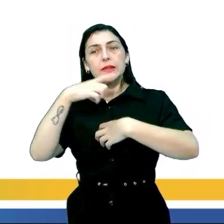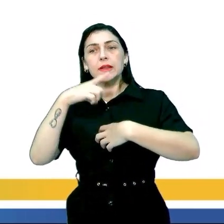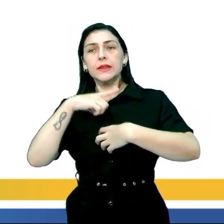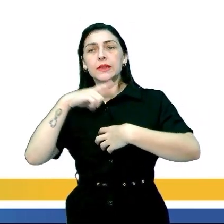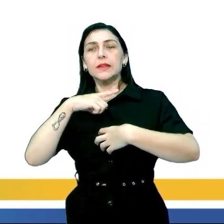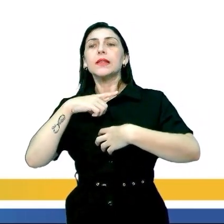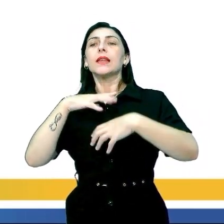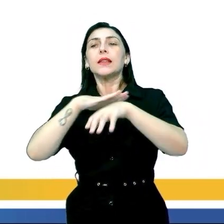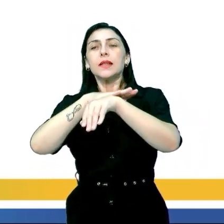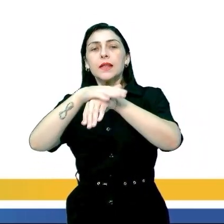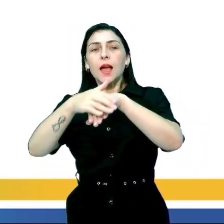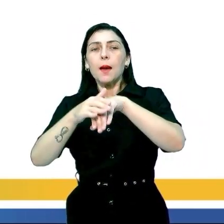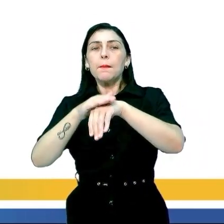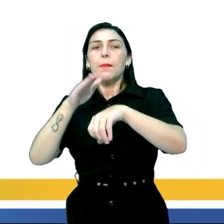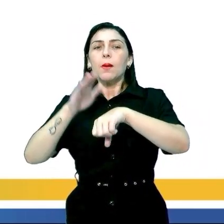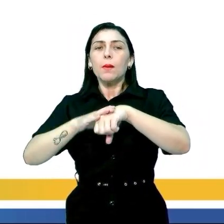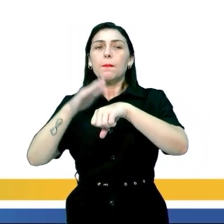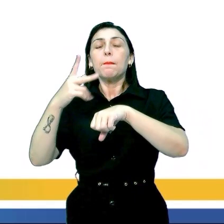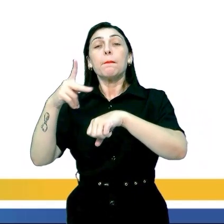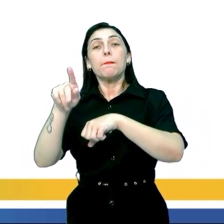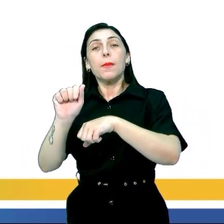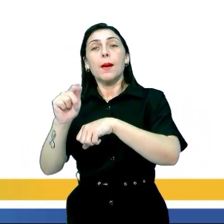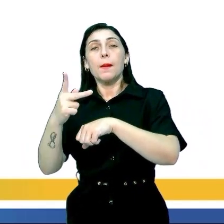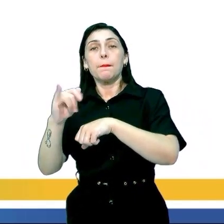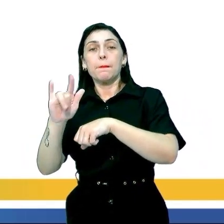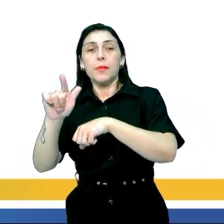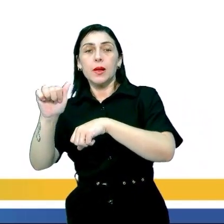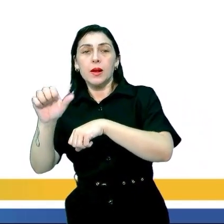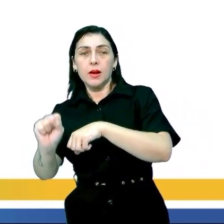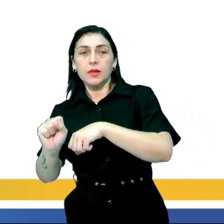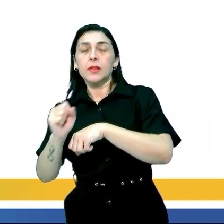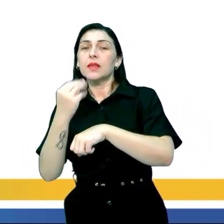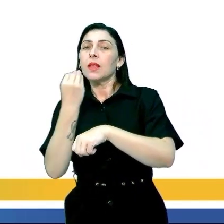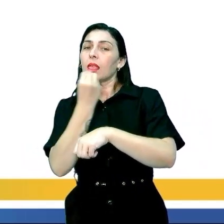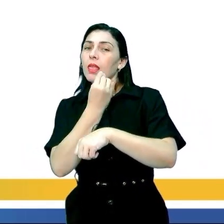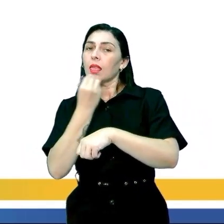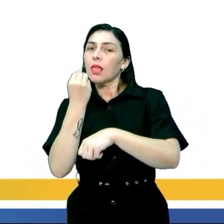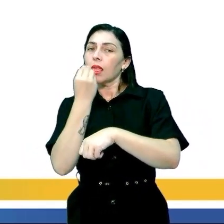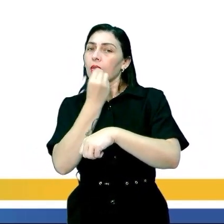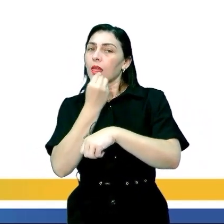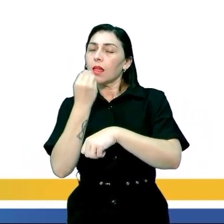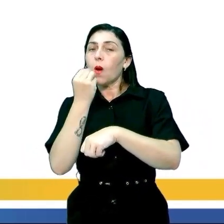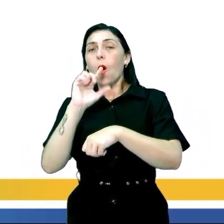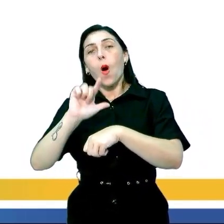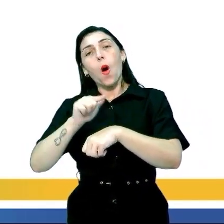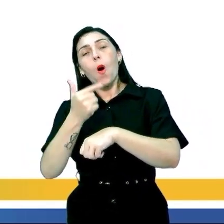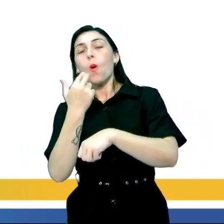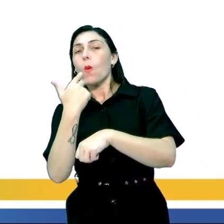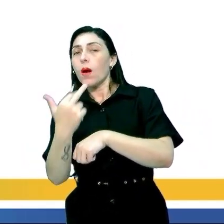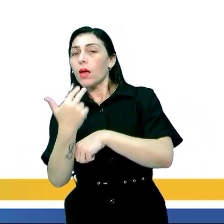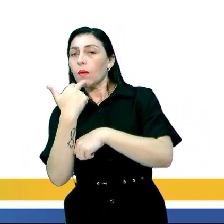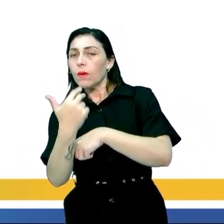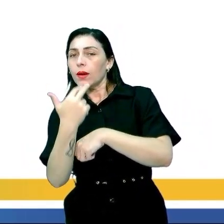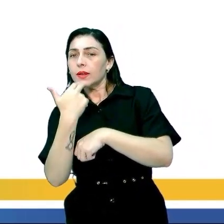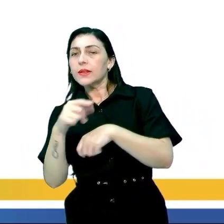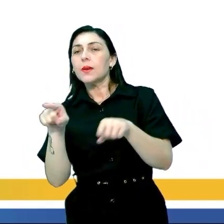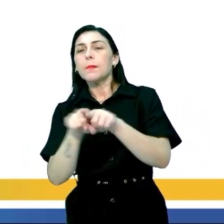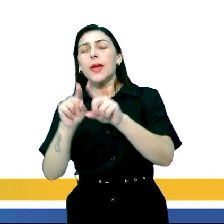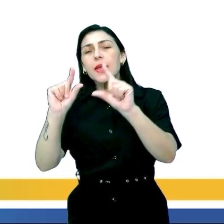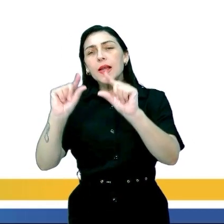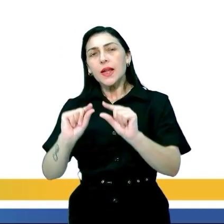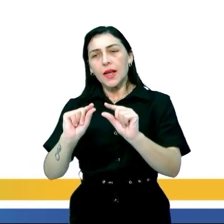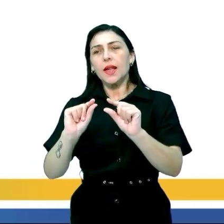sua superfície a maior parte das papilas gustativas ou papilas linguais, que